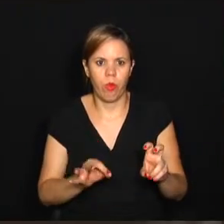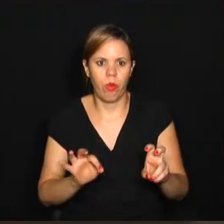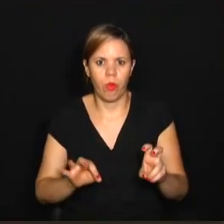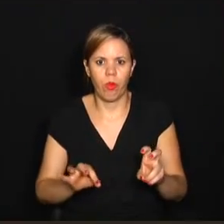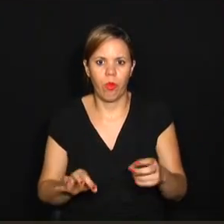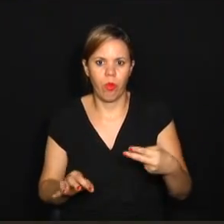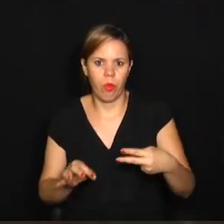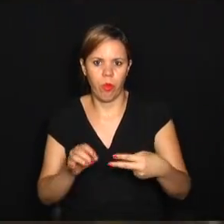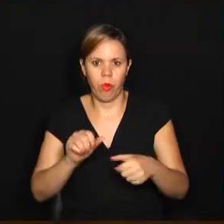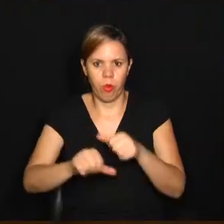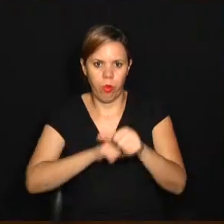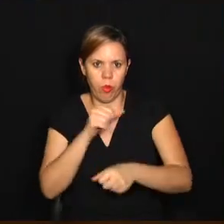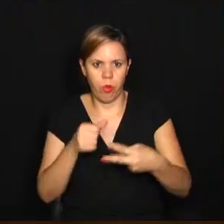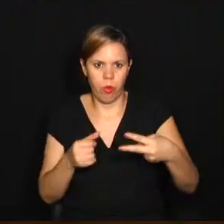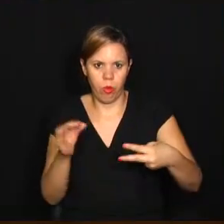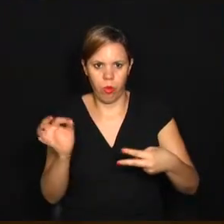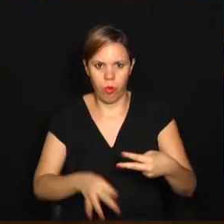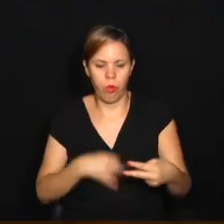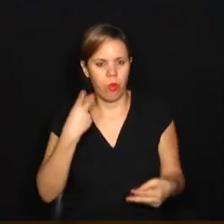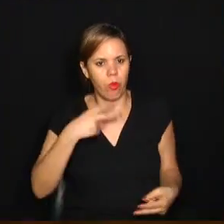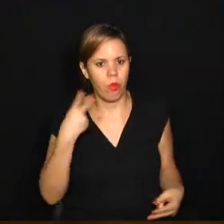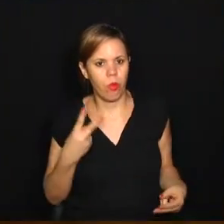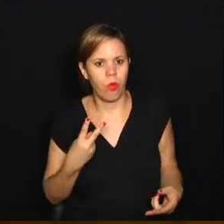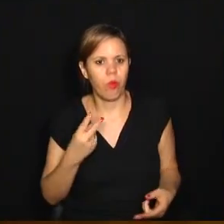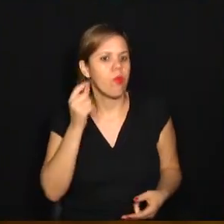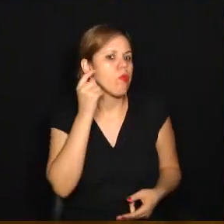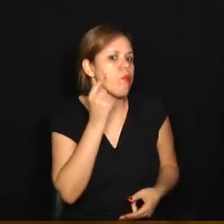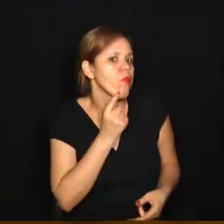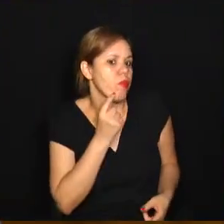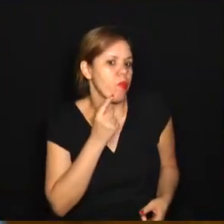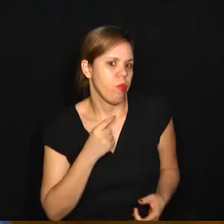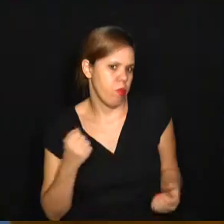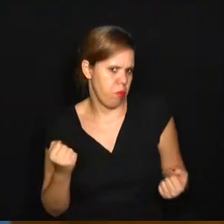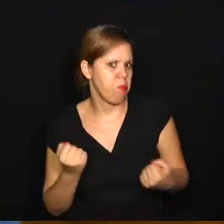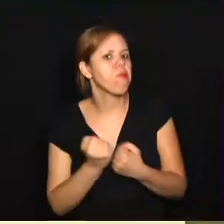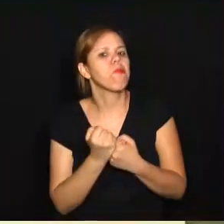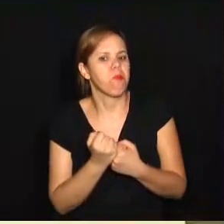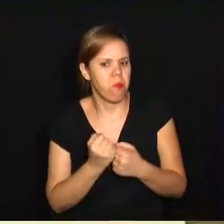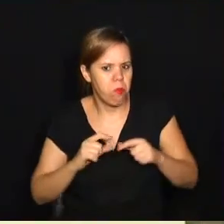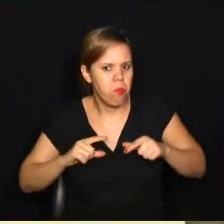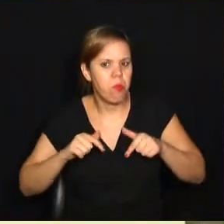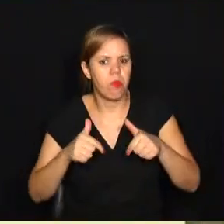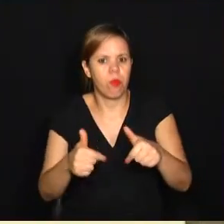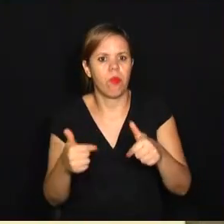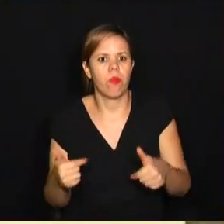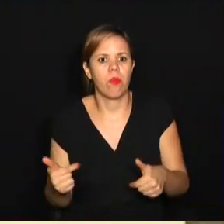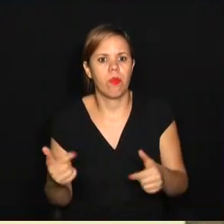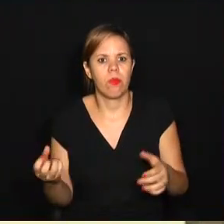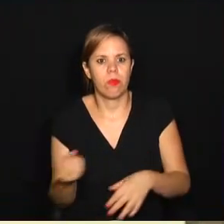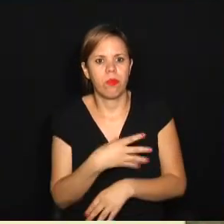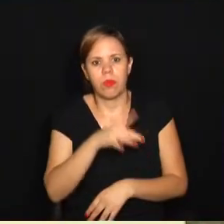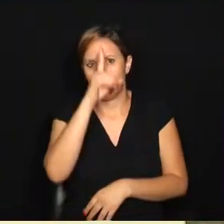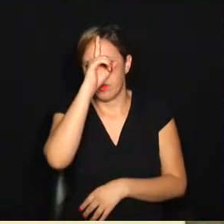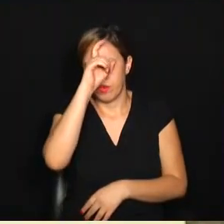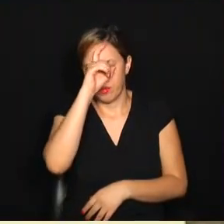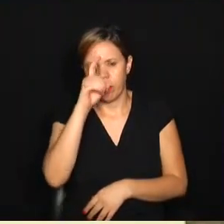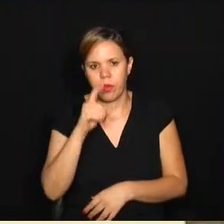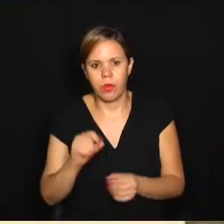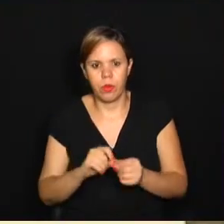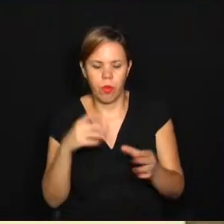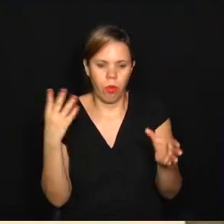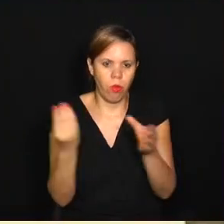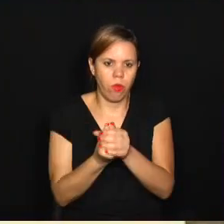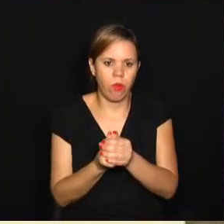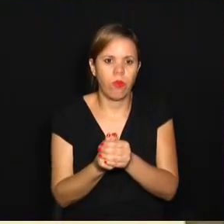para 2%. O vereador Marcelo Silva apoia a medida. Com o novo hospital, da rede que vai ser